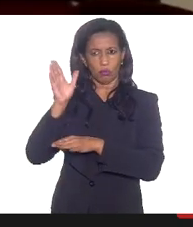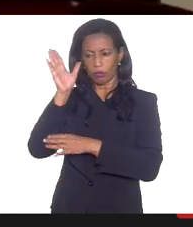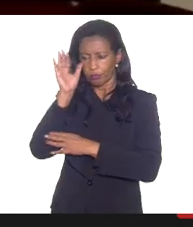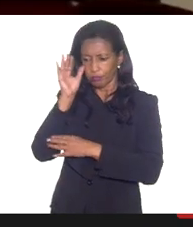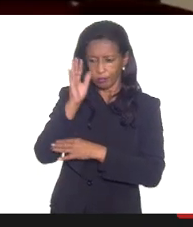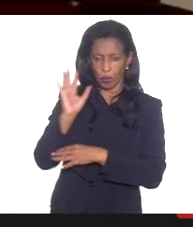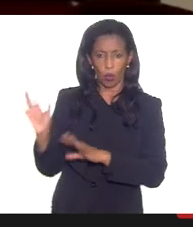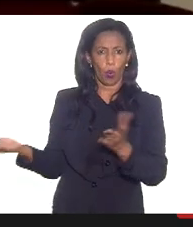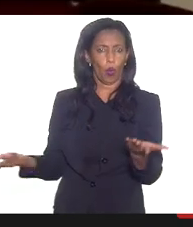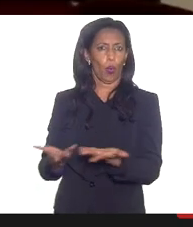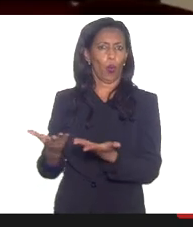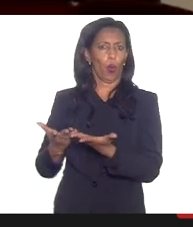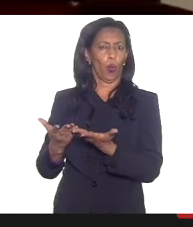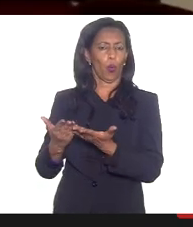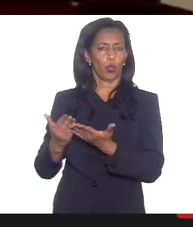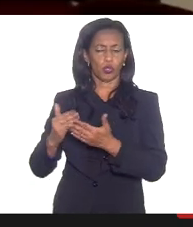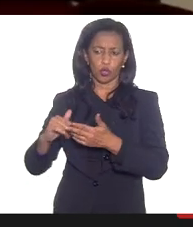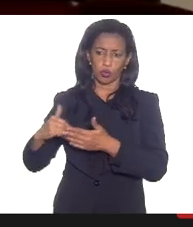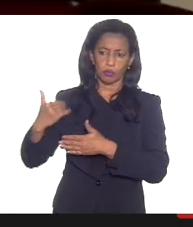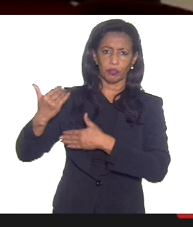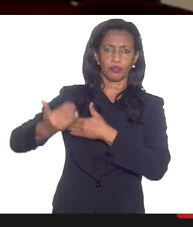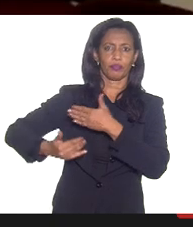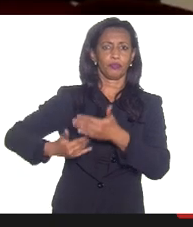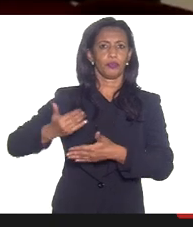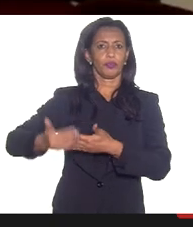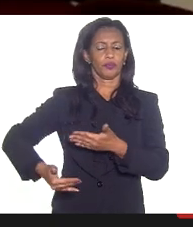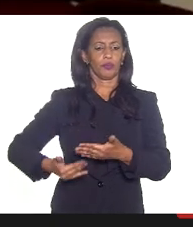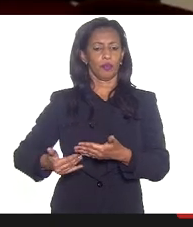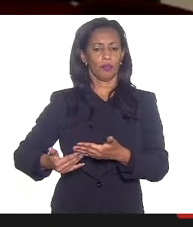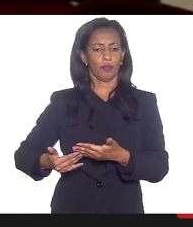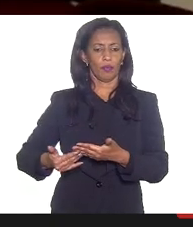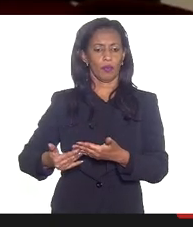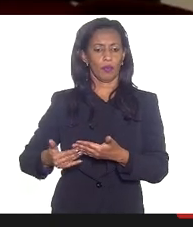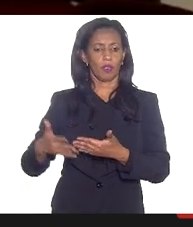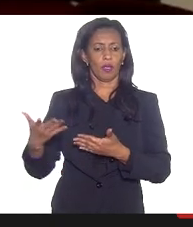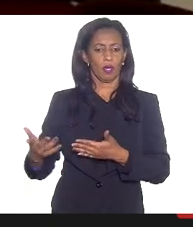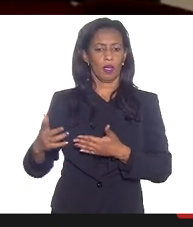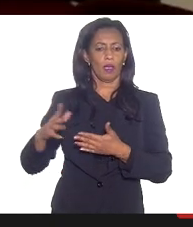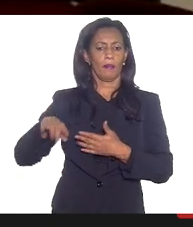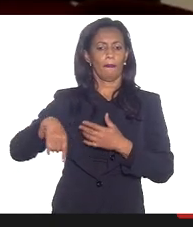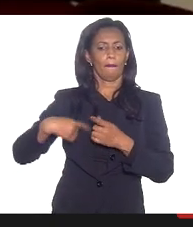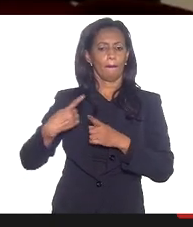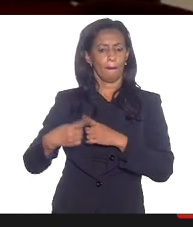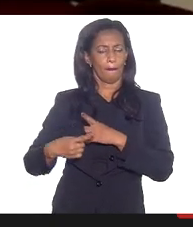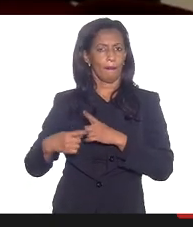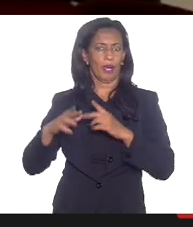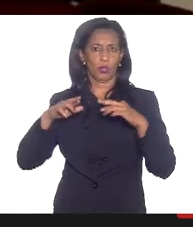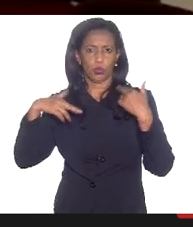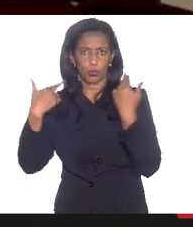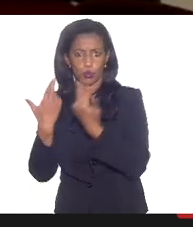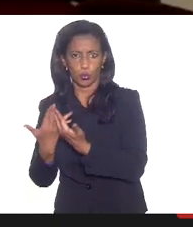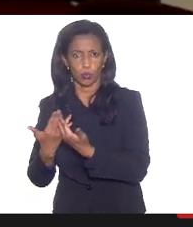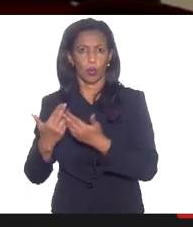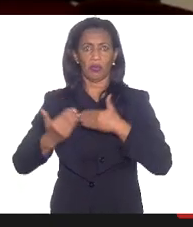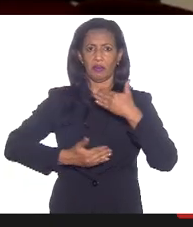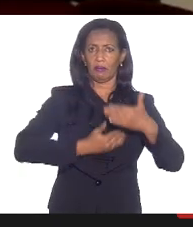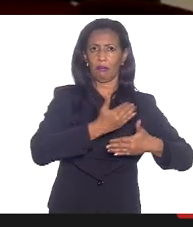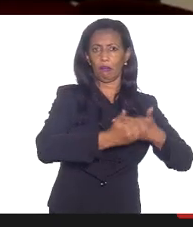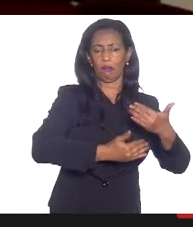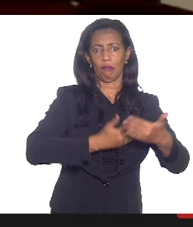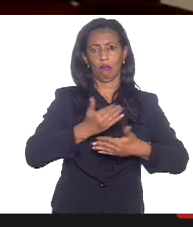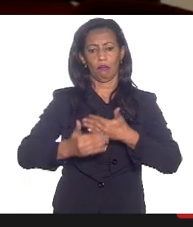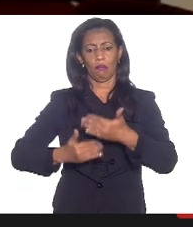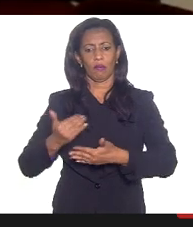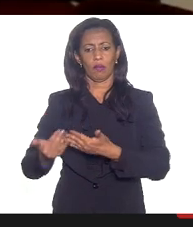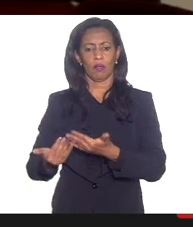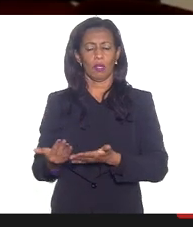está fazendo uma etapa, começou agora pela manhã, com 4 regionais, à tarde tem mais 4 regionais, e assim sucessivamente amanhã, de